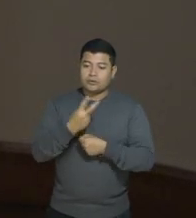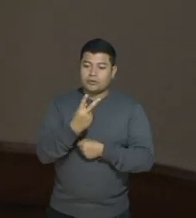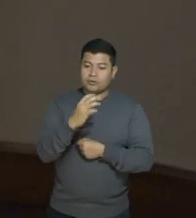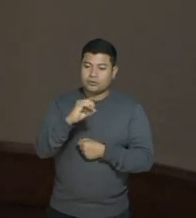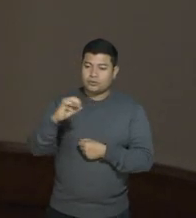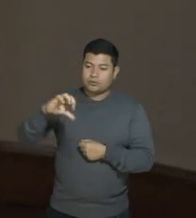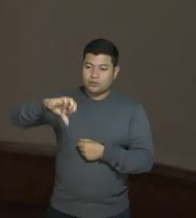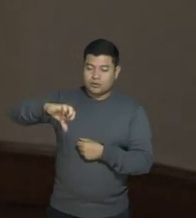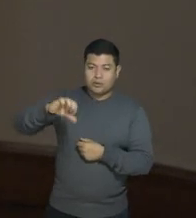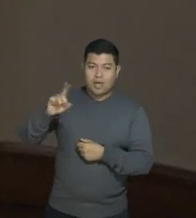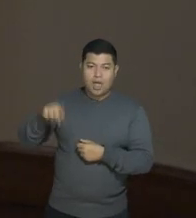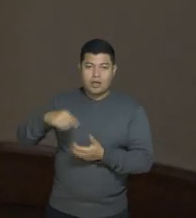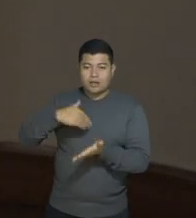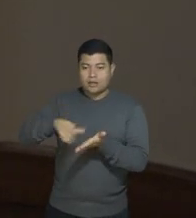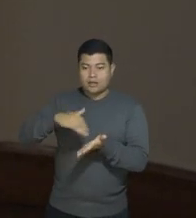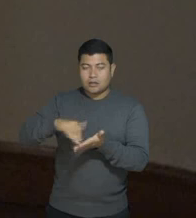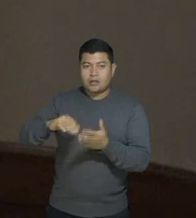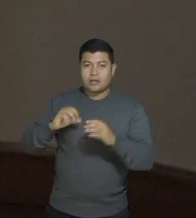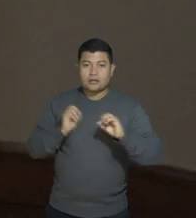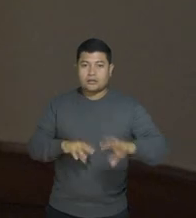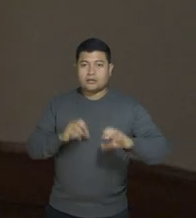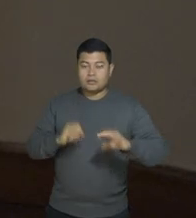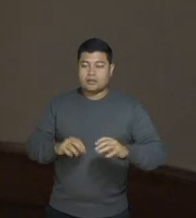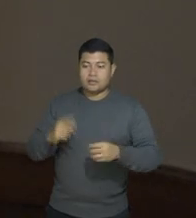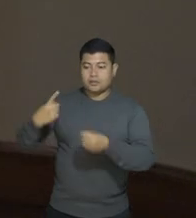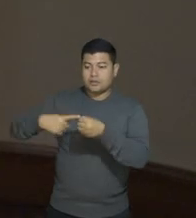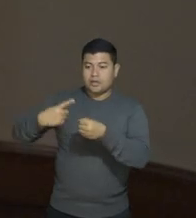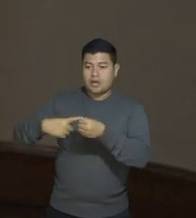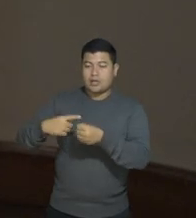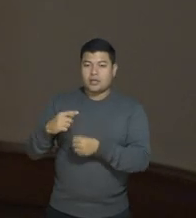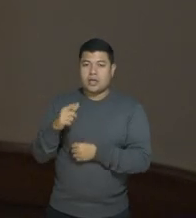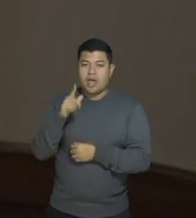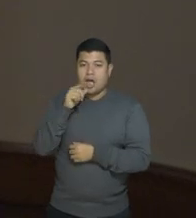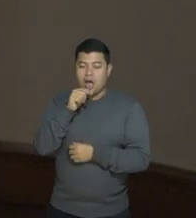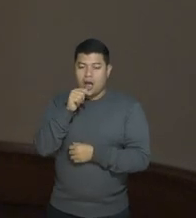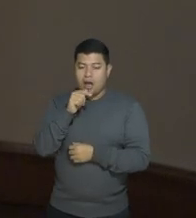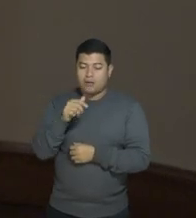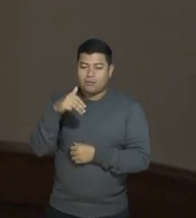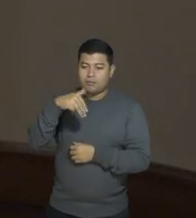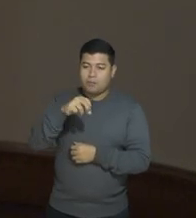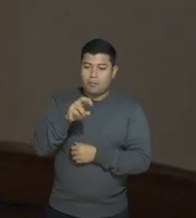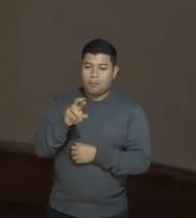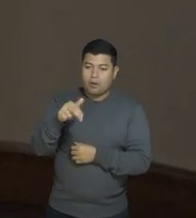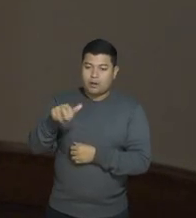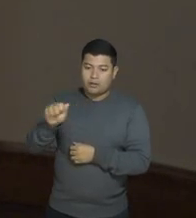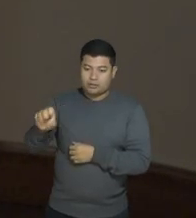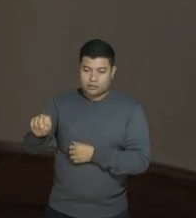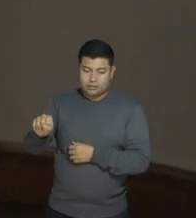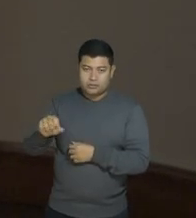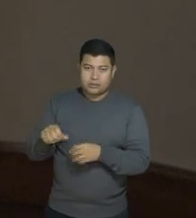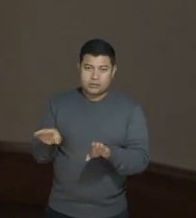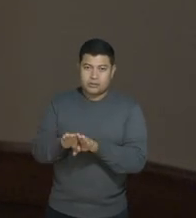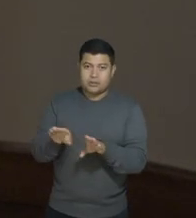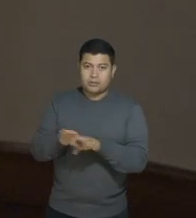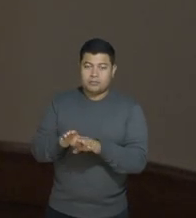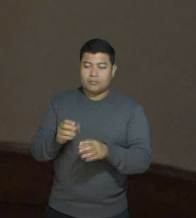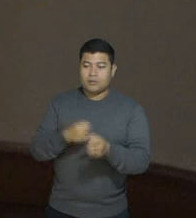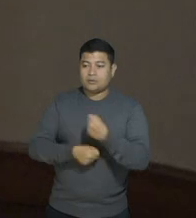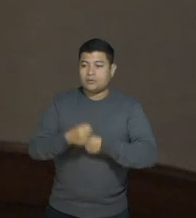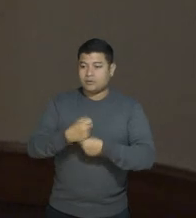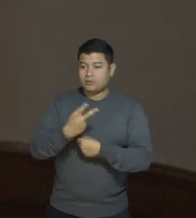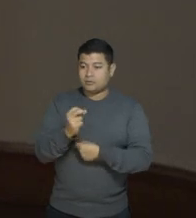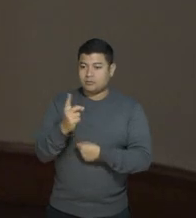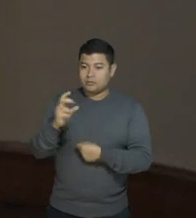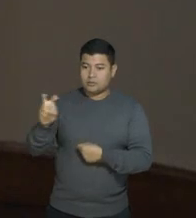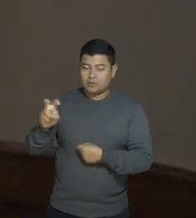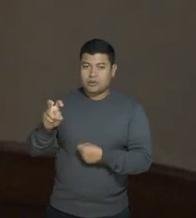o secretário de Educação de Águas Mornas e, desde 2015, é líder da Associação dos Municípios